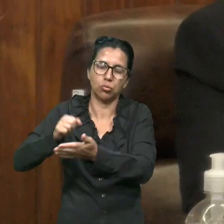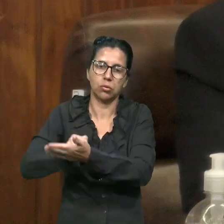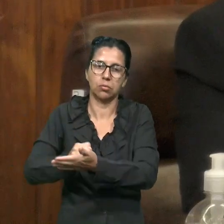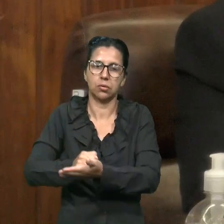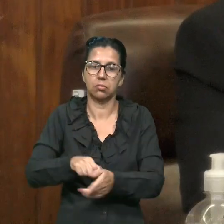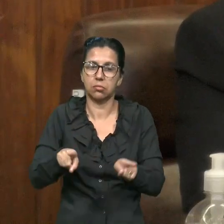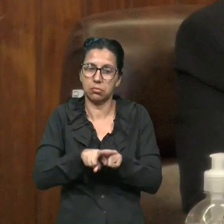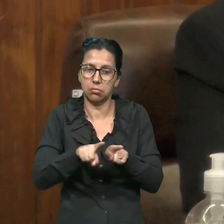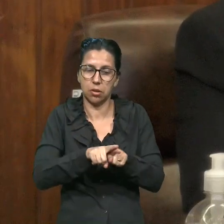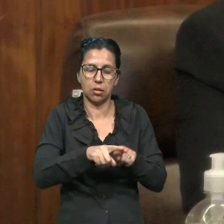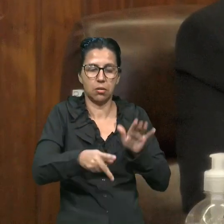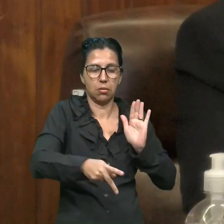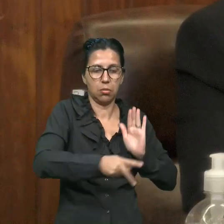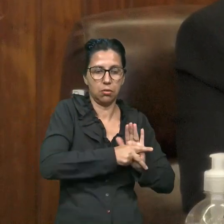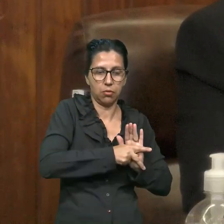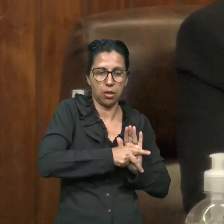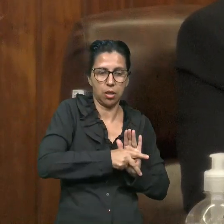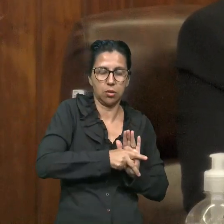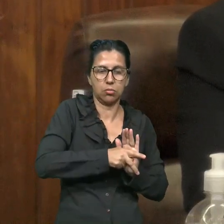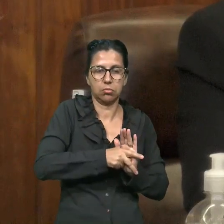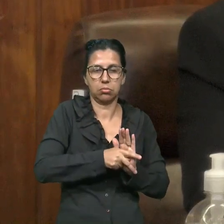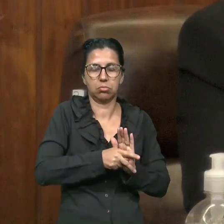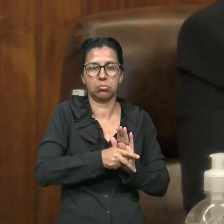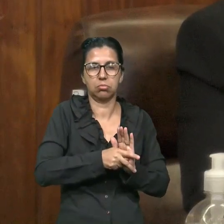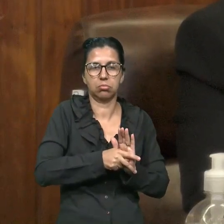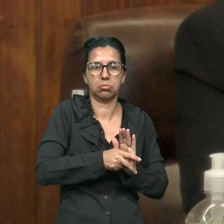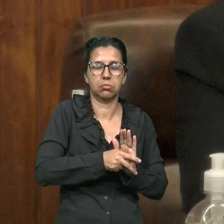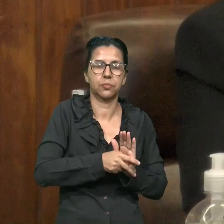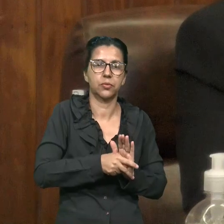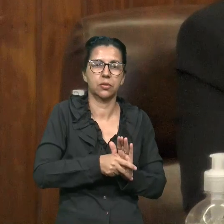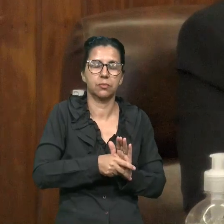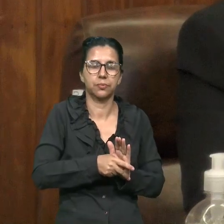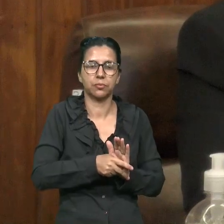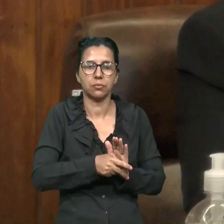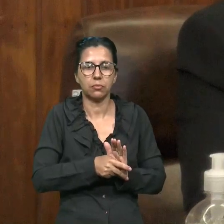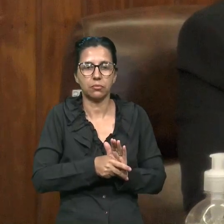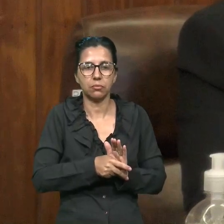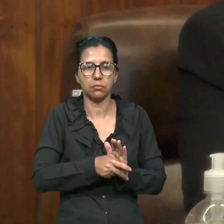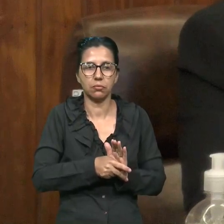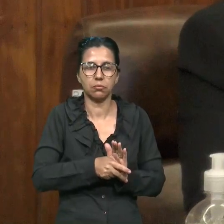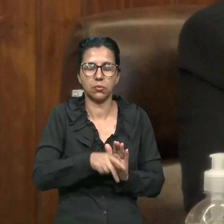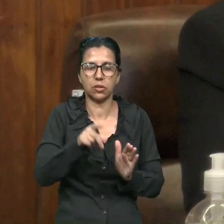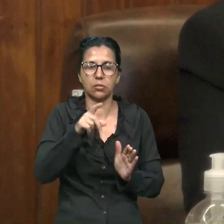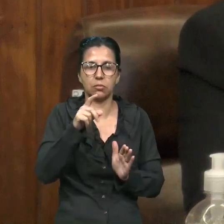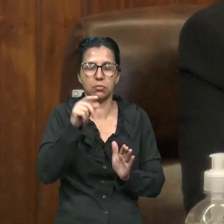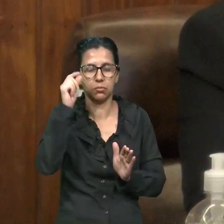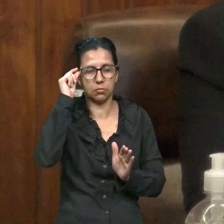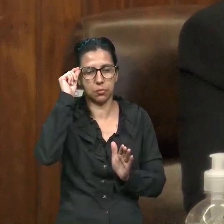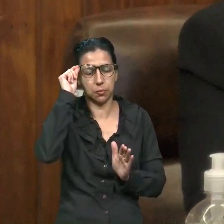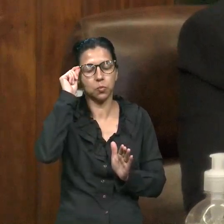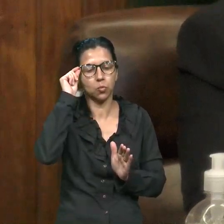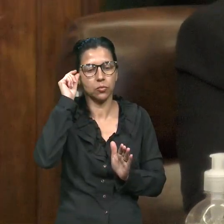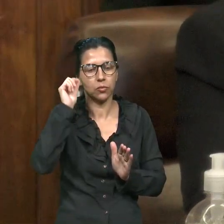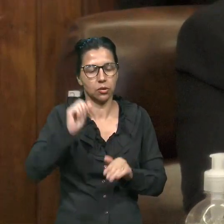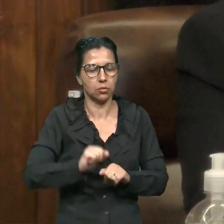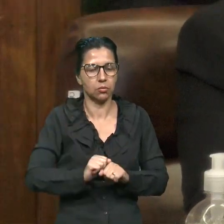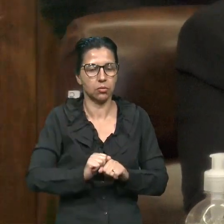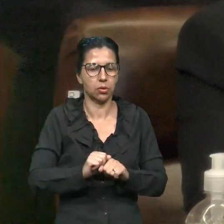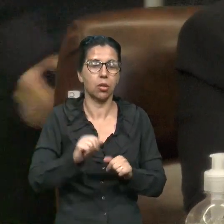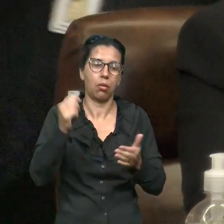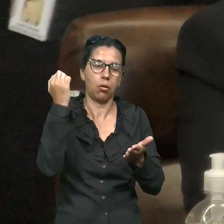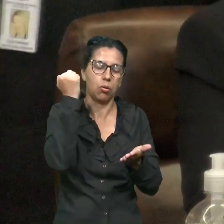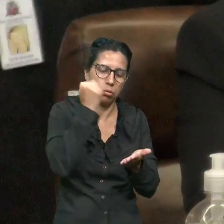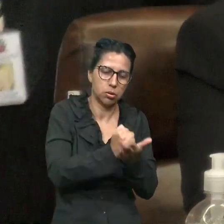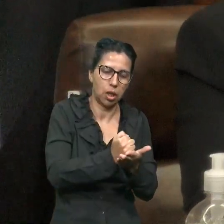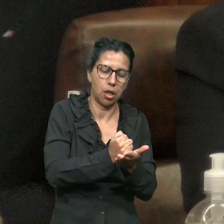interesse privado perante a administração, dando causa à instauração de licitação ou à celebração de contrato